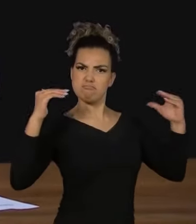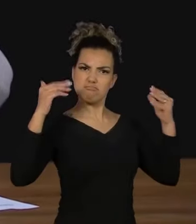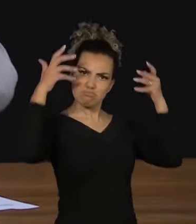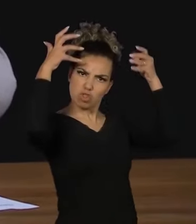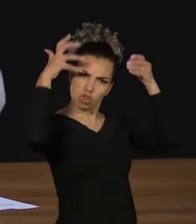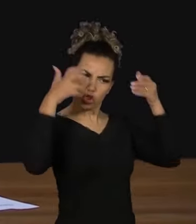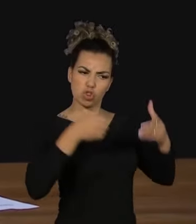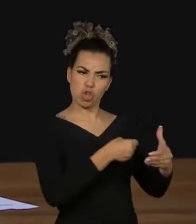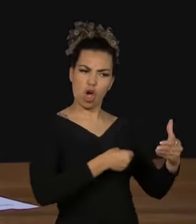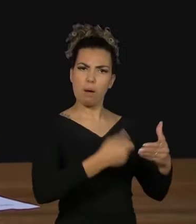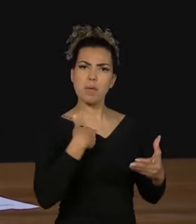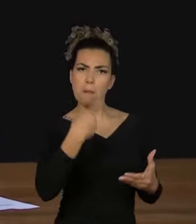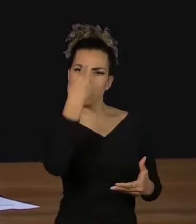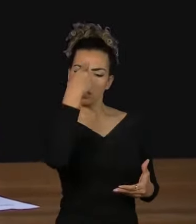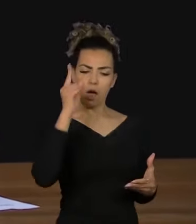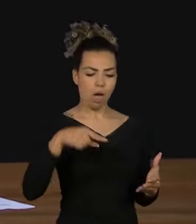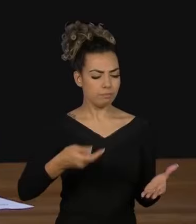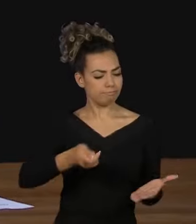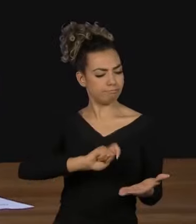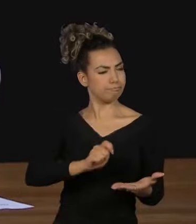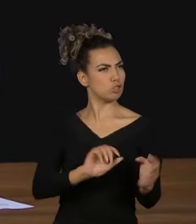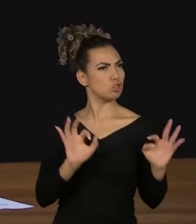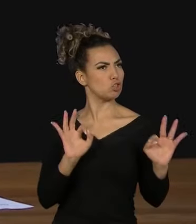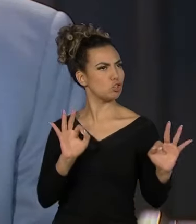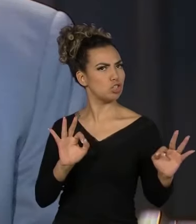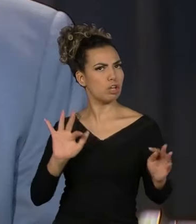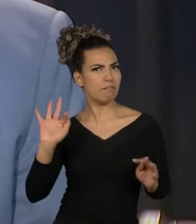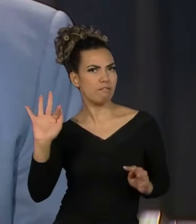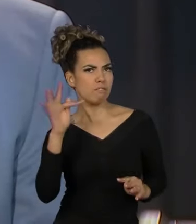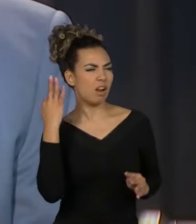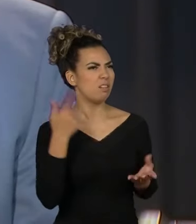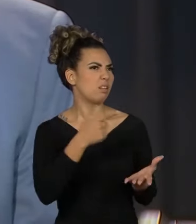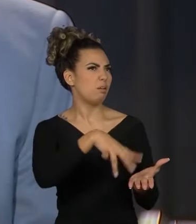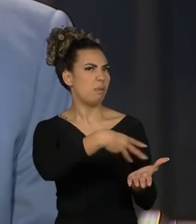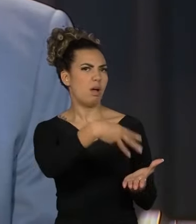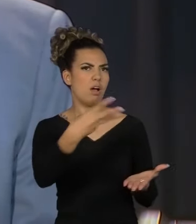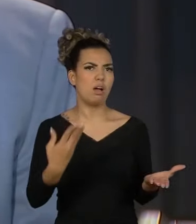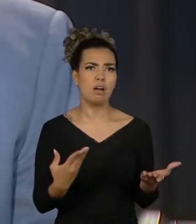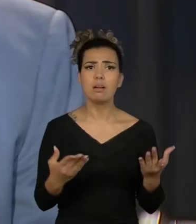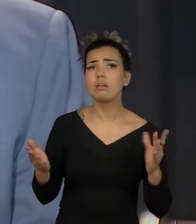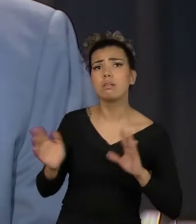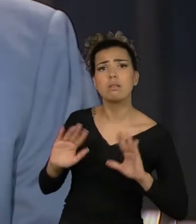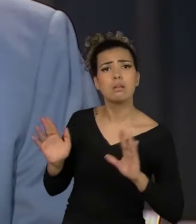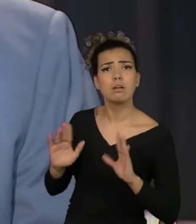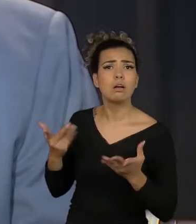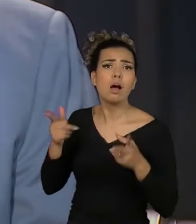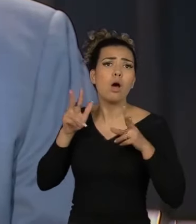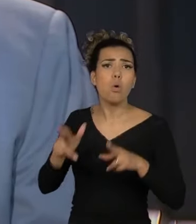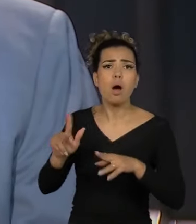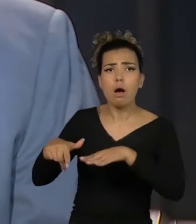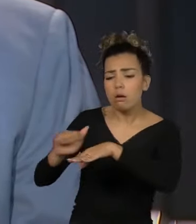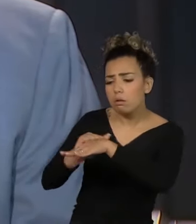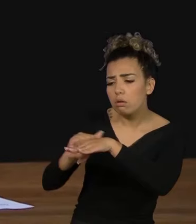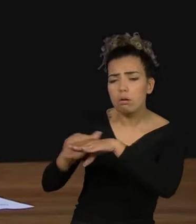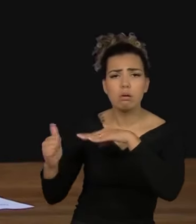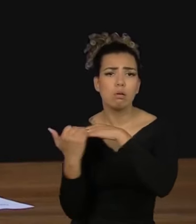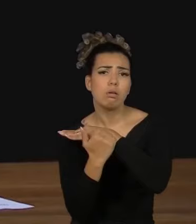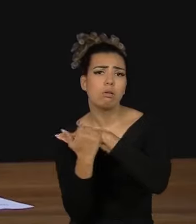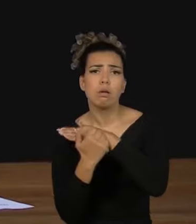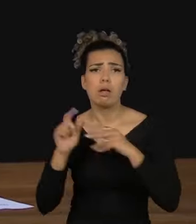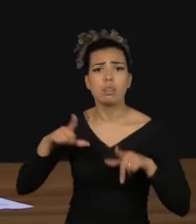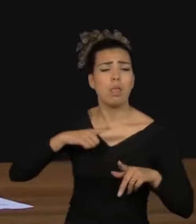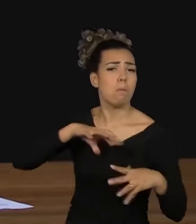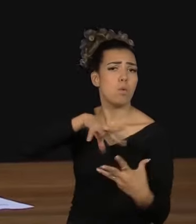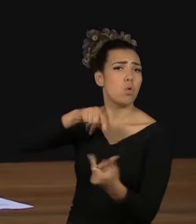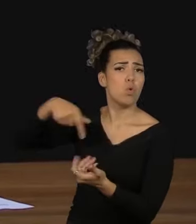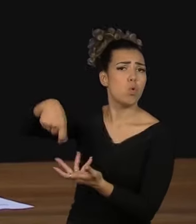prato da França uma mas só são são sapateiro que tem as pior sapatas no mundo você não sabe disso